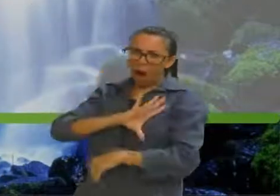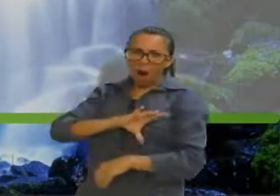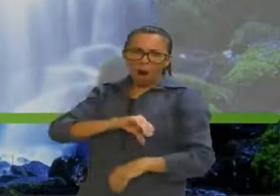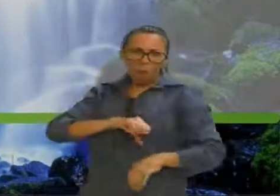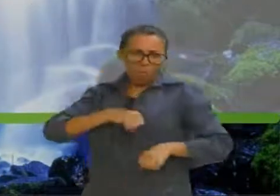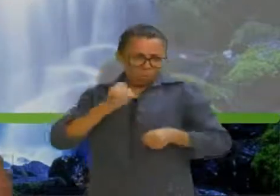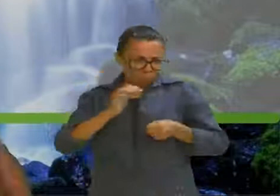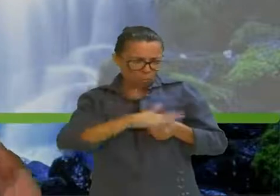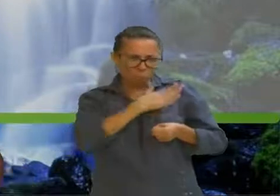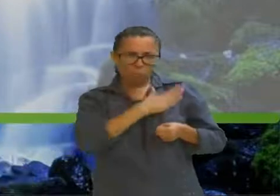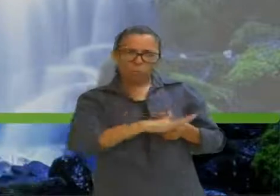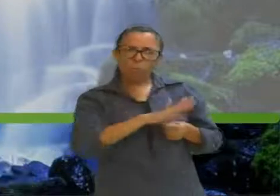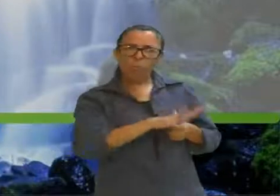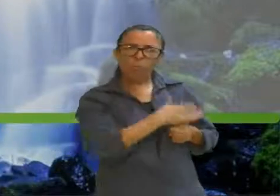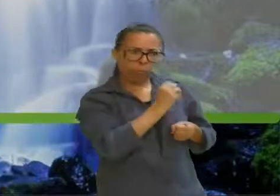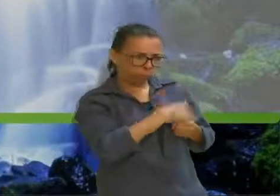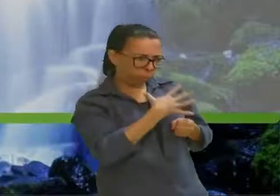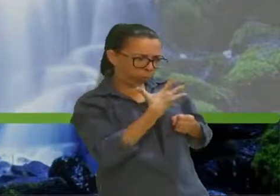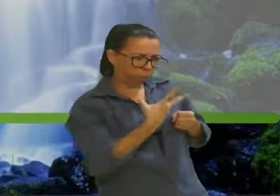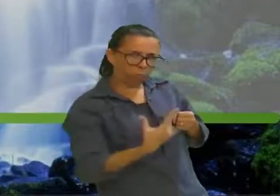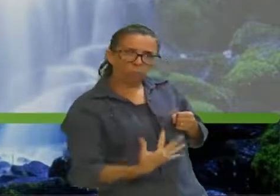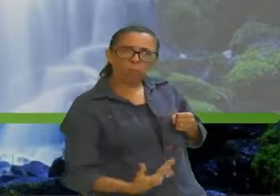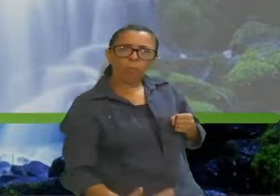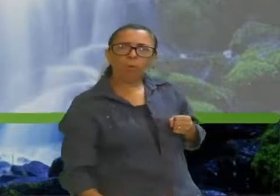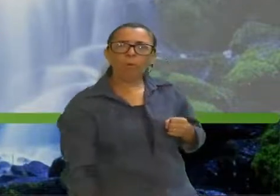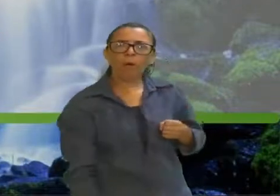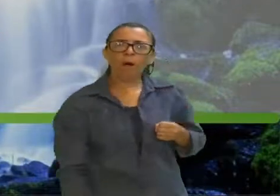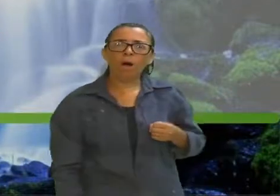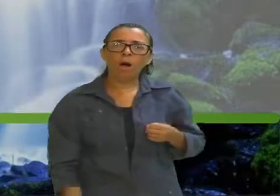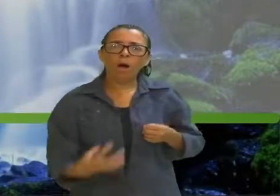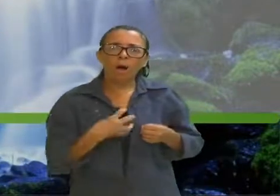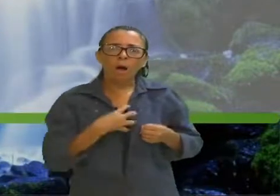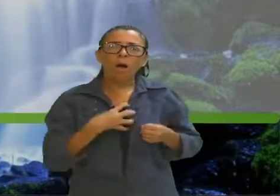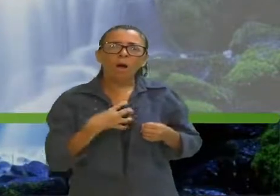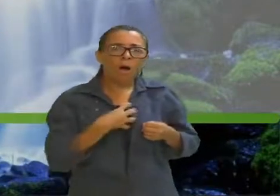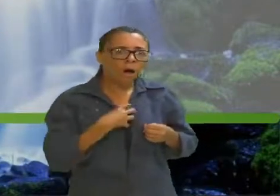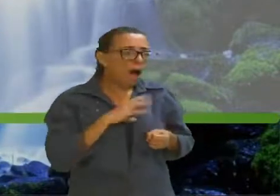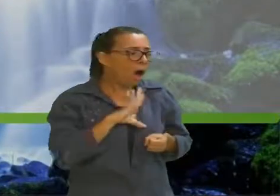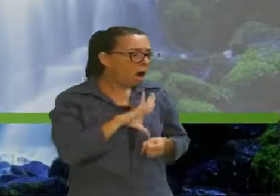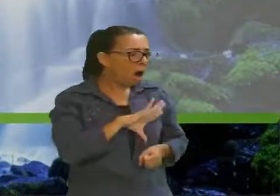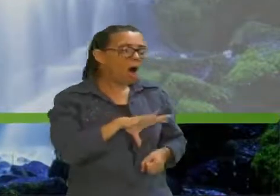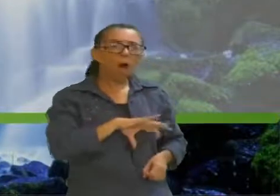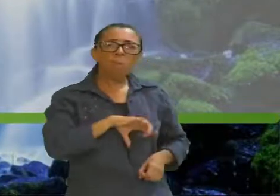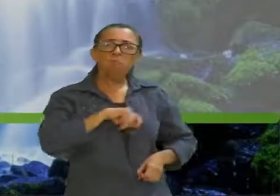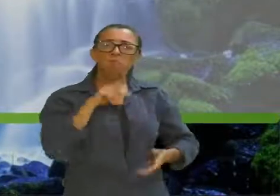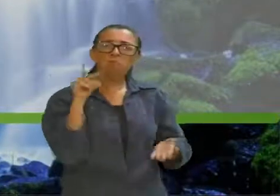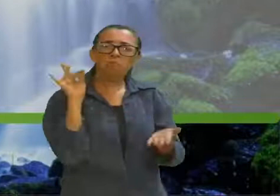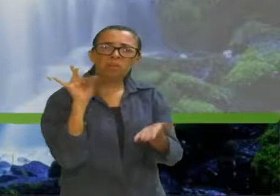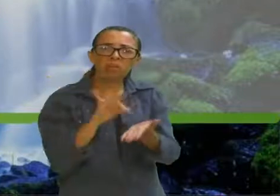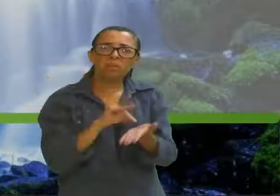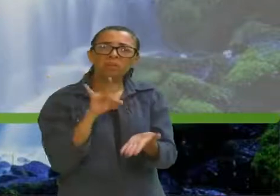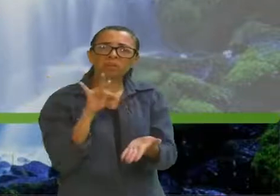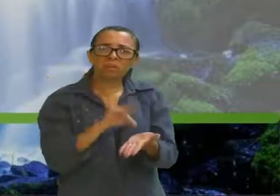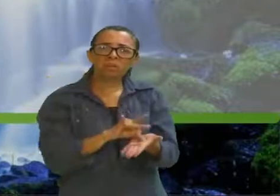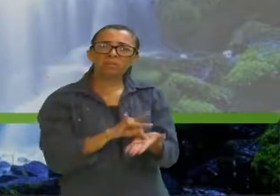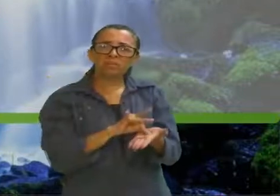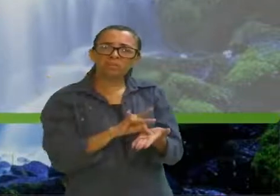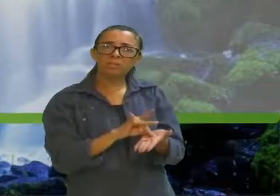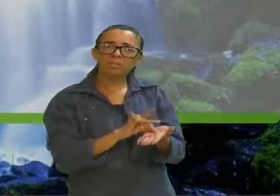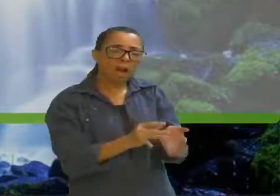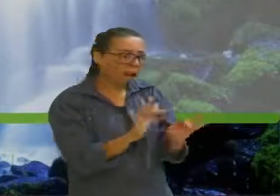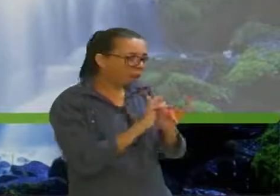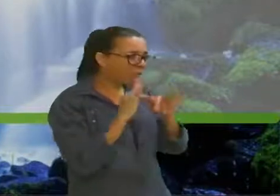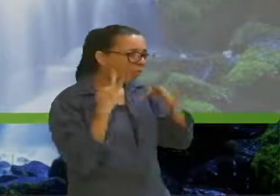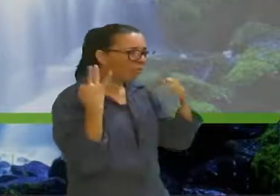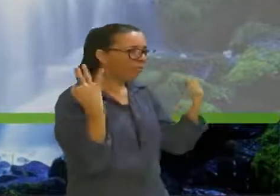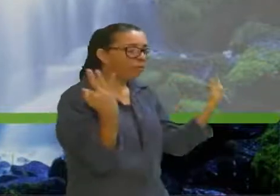Vocês precisam estar enxertados na videira, em mim, para que podeis dar frutos, e frutos